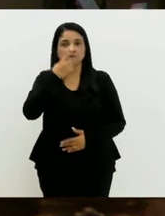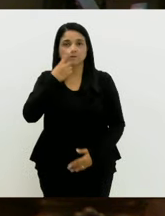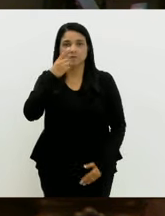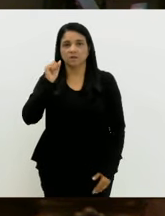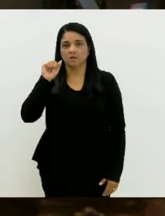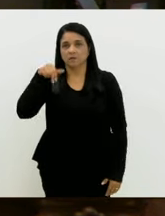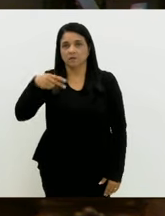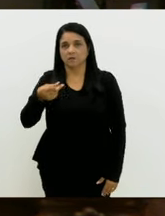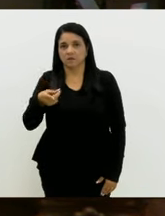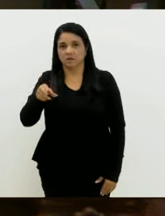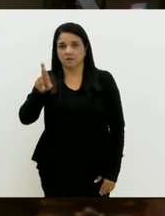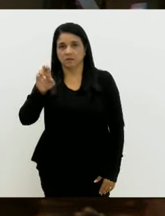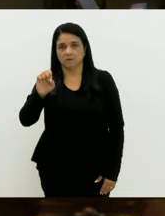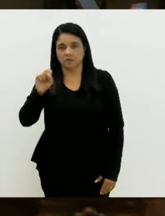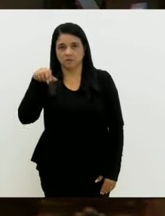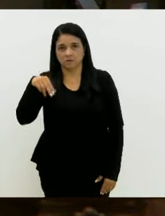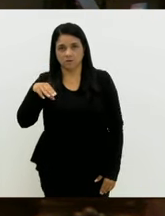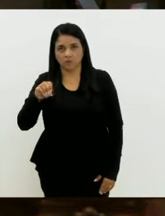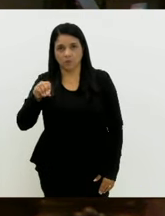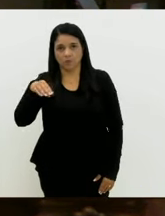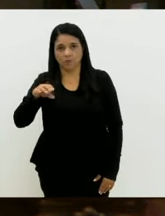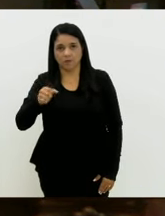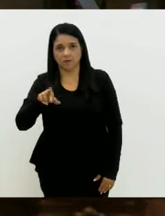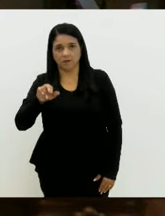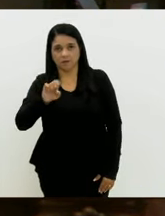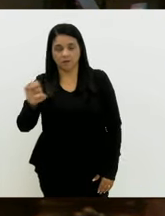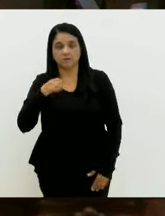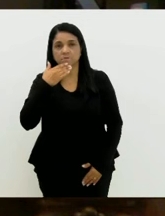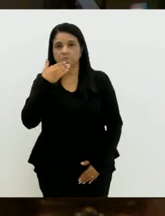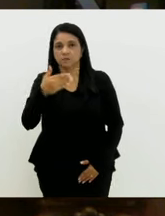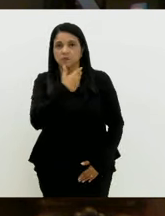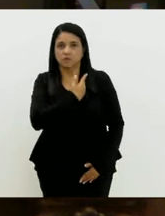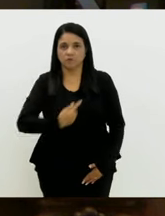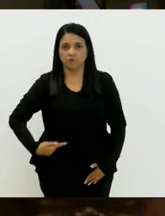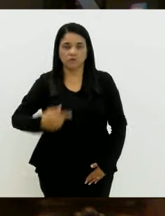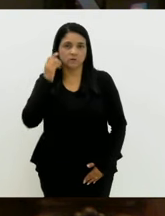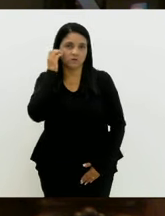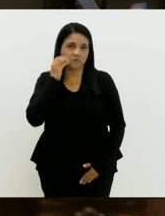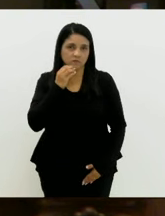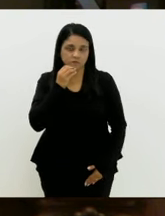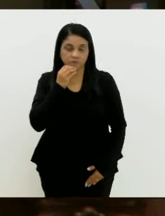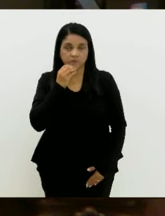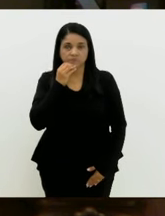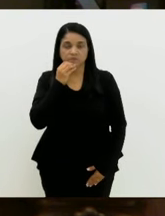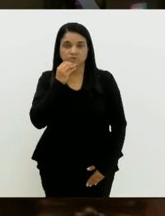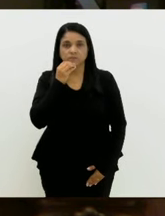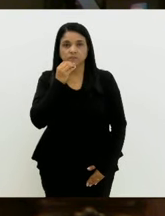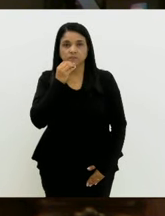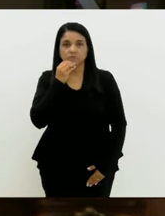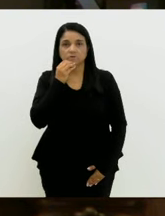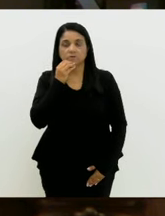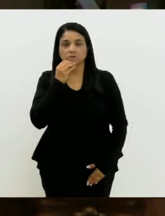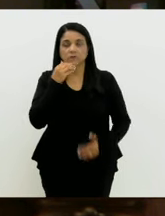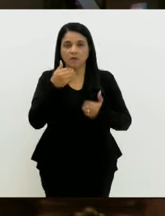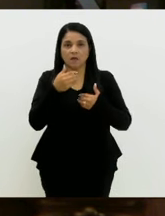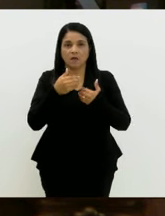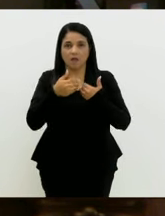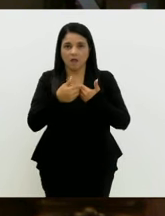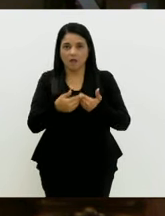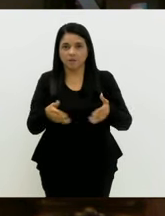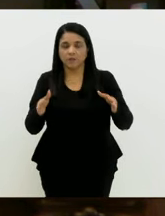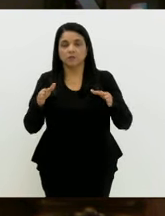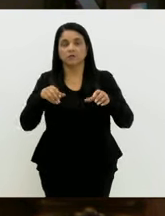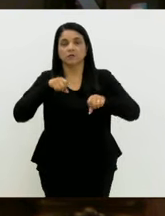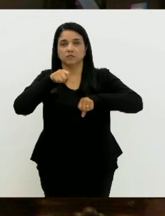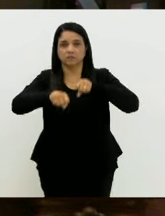Anderson Moraes, que solicita ao excelentíssimo senhor governador do Estado do Rio de Janeiro, Cláudio Castro, a reabertura dos